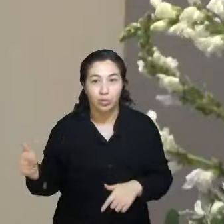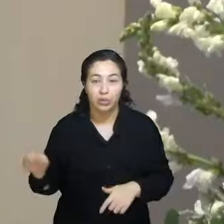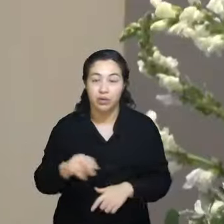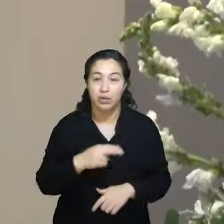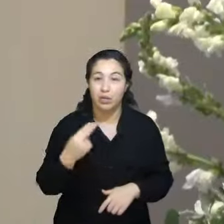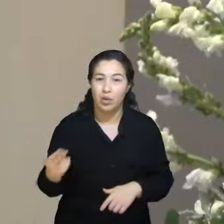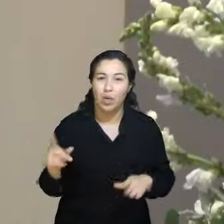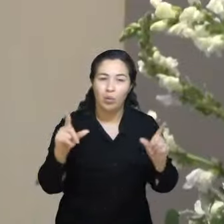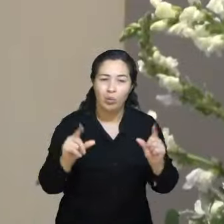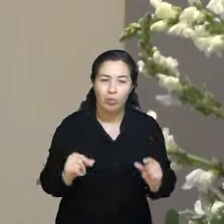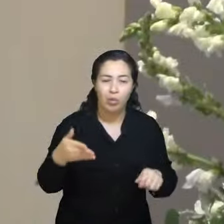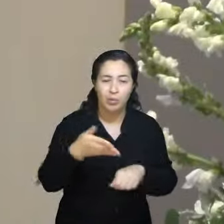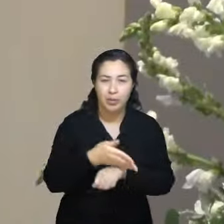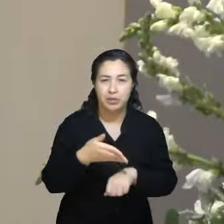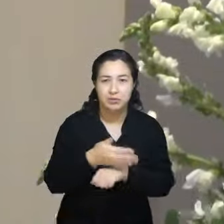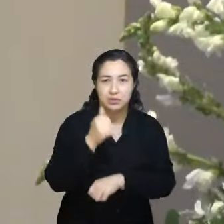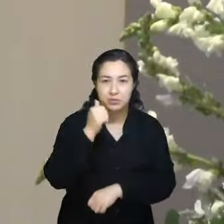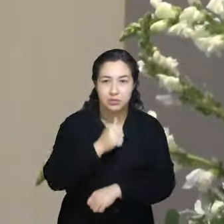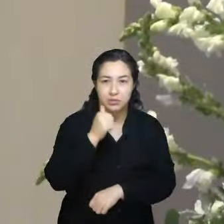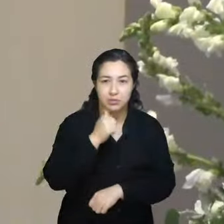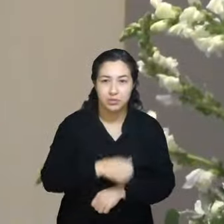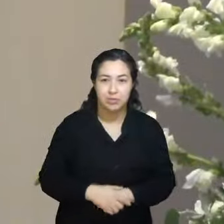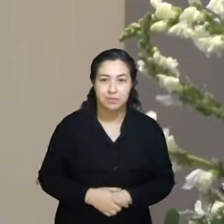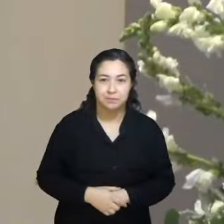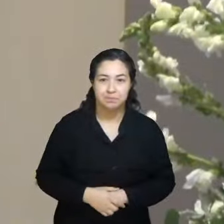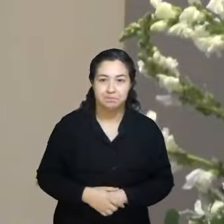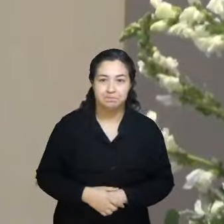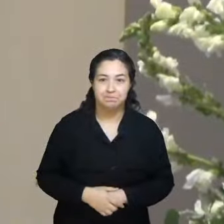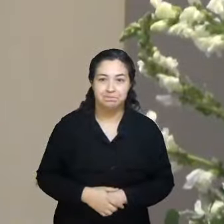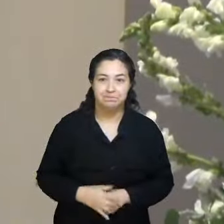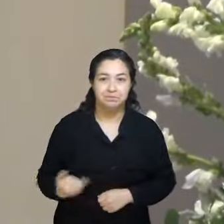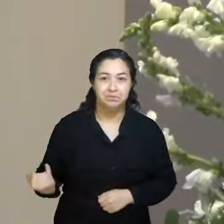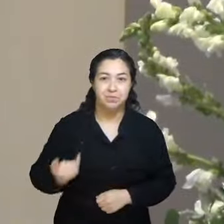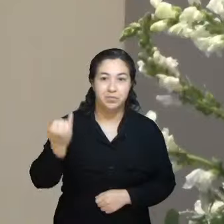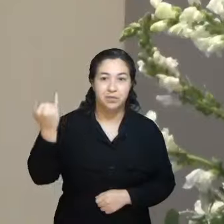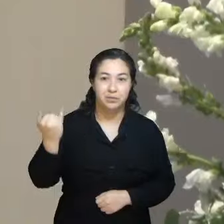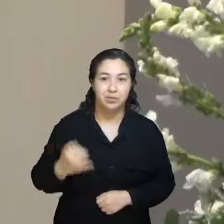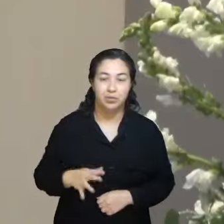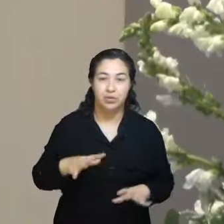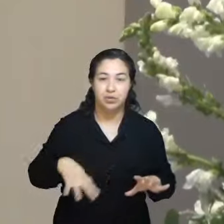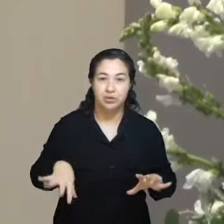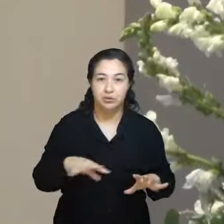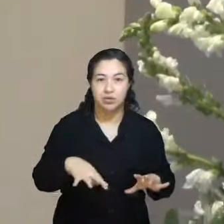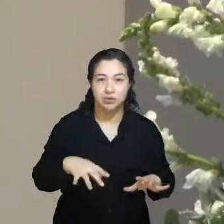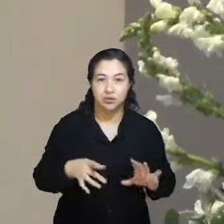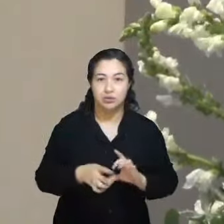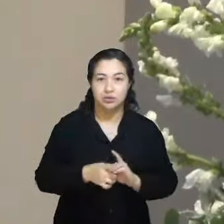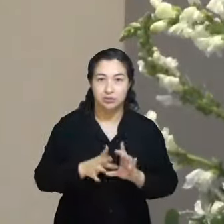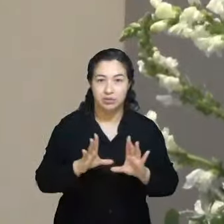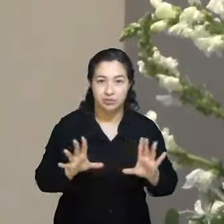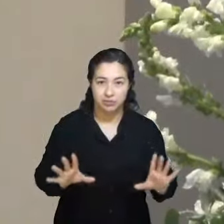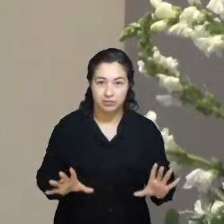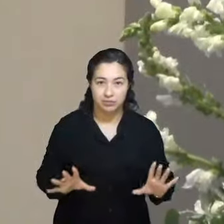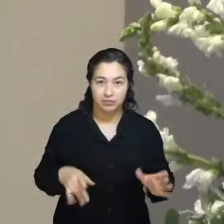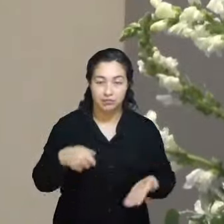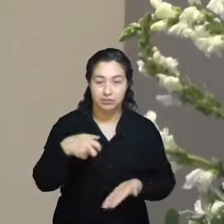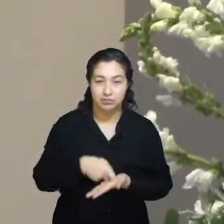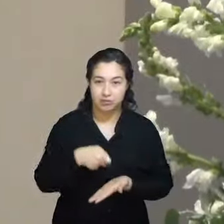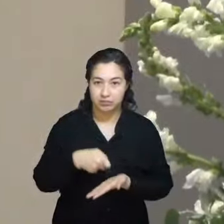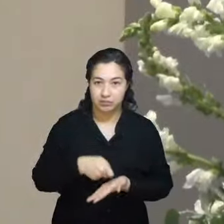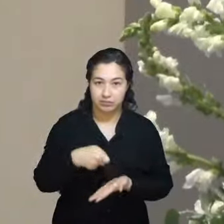precariamente como condição e mecanismo essencial a consolidação de nosso sistema democrático que exige ações e